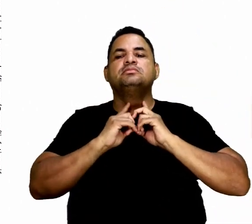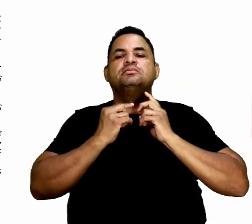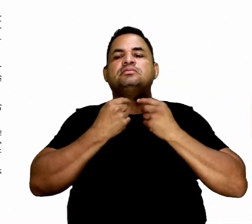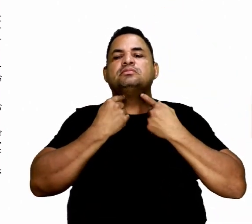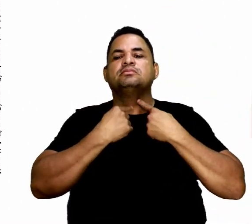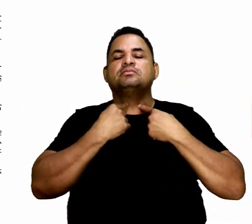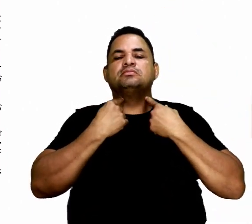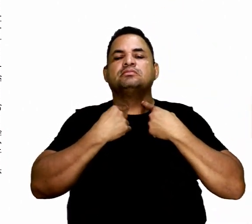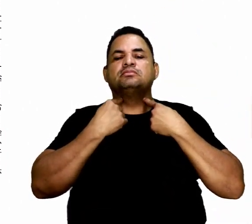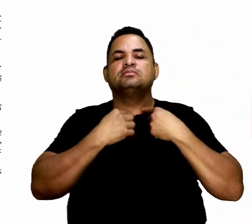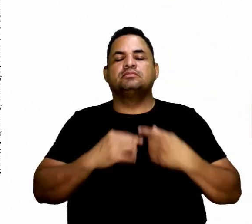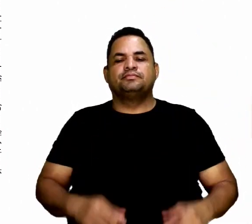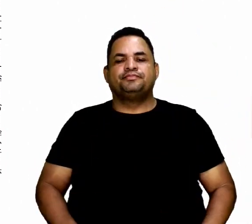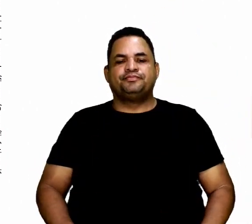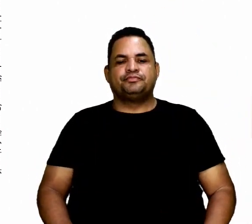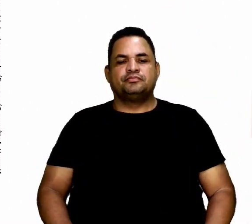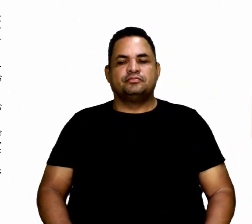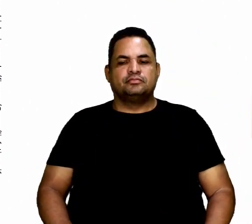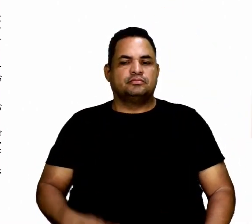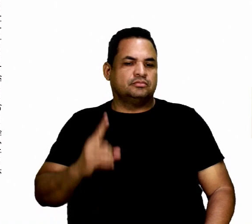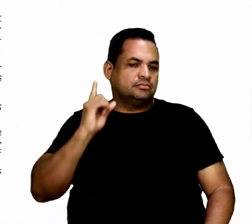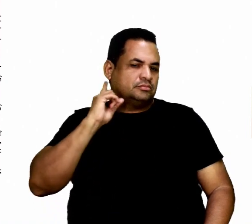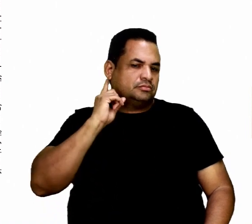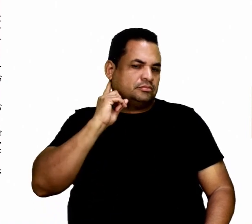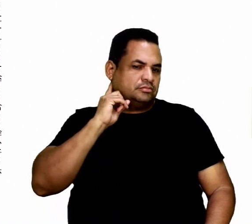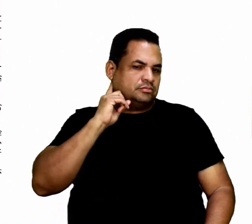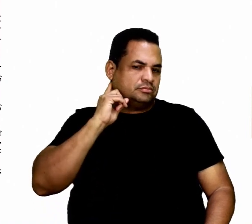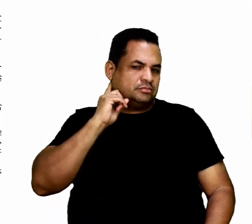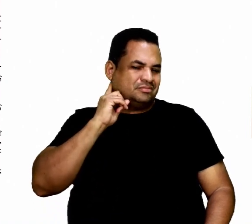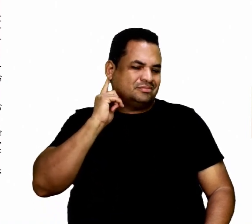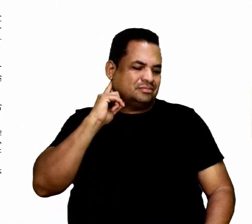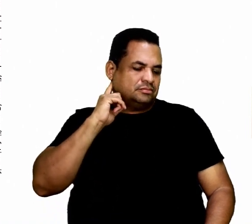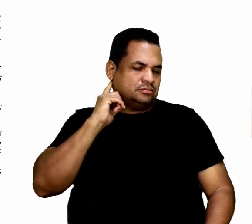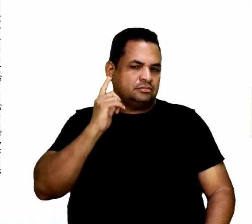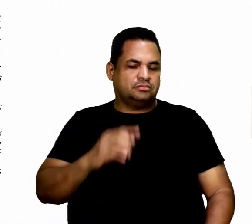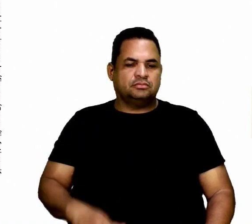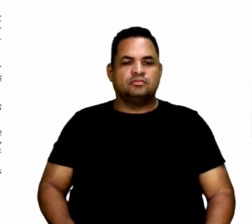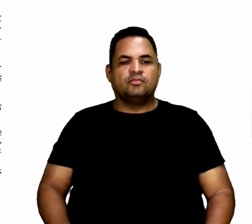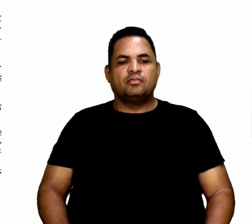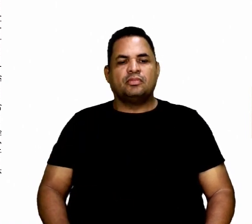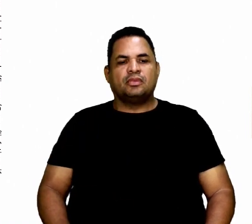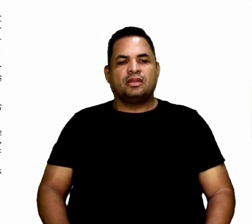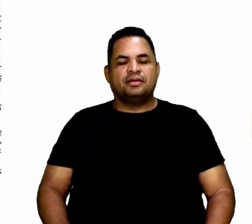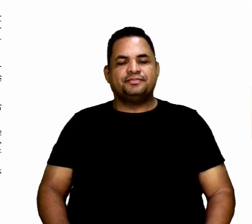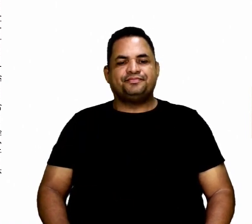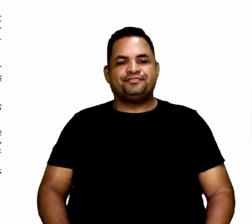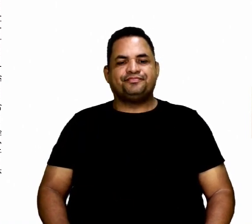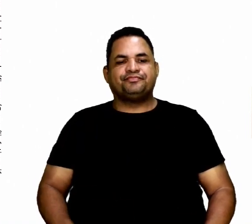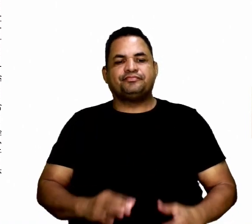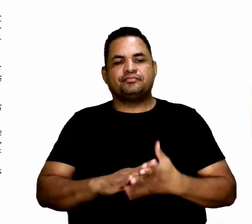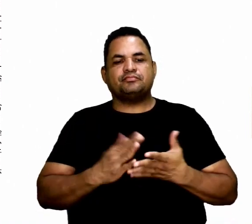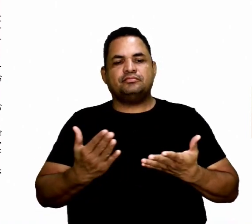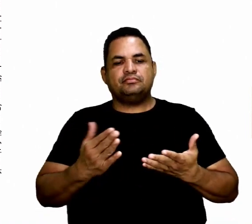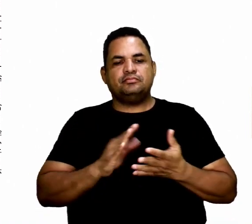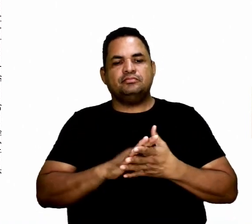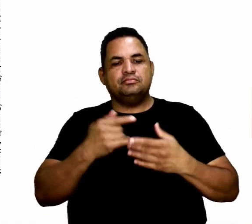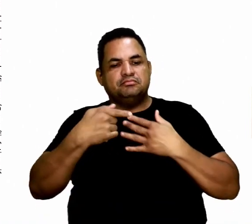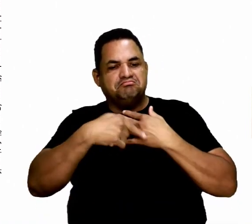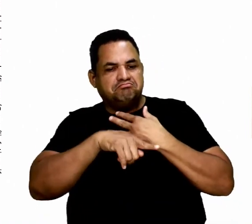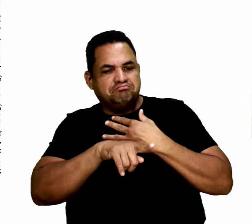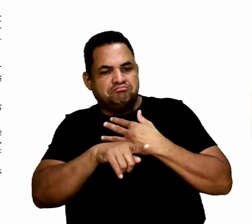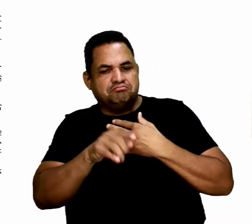aqui, perto do ouvido, né? Você sente aquele incômodozinho. Então, além disso, eles vão estar relacionados com a defesa,